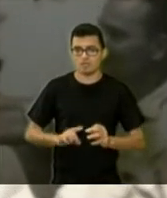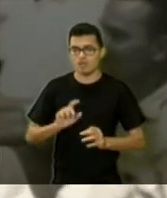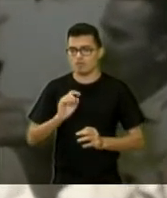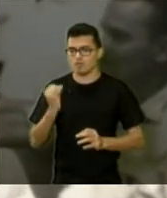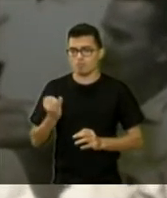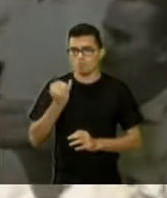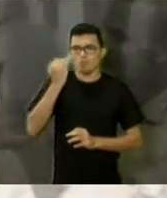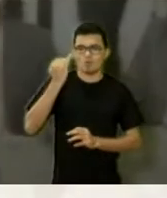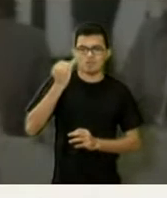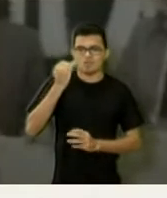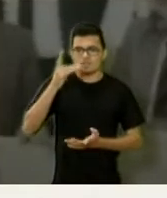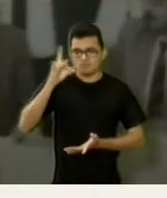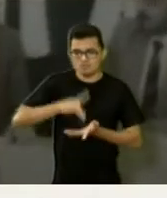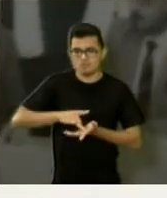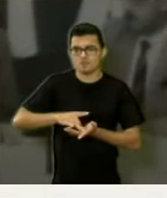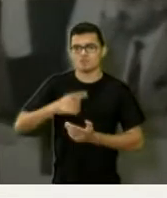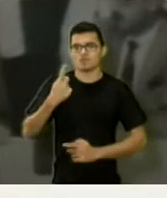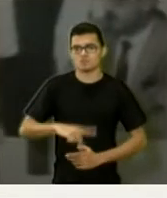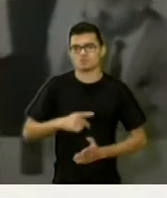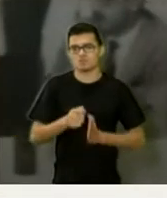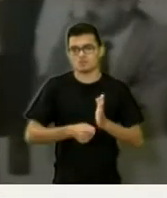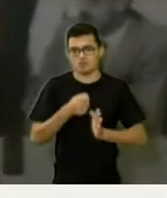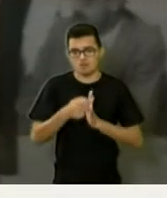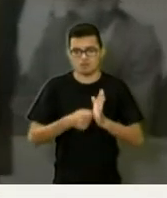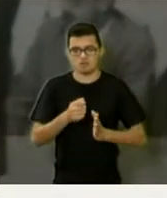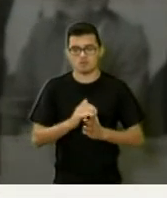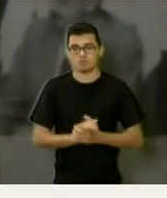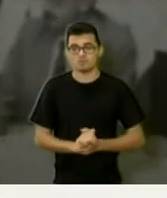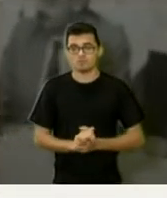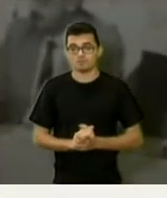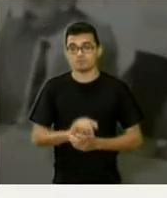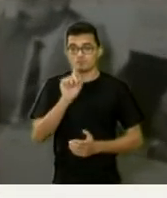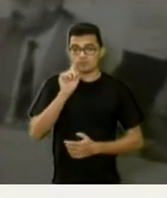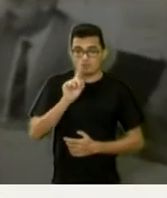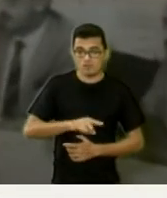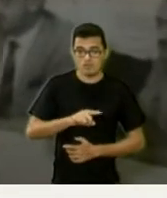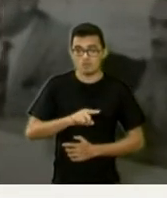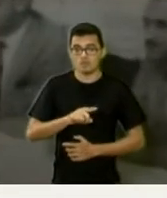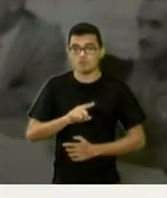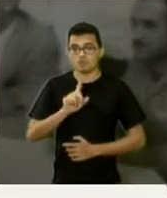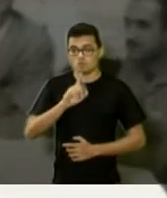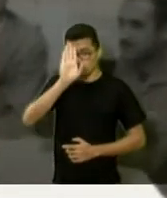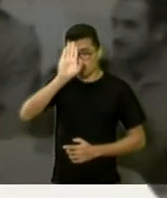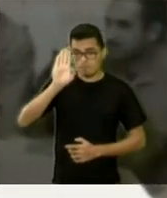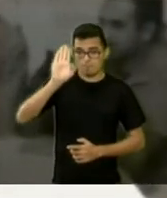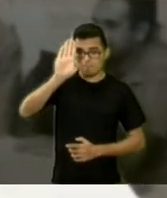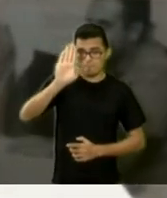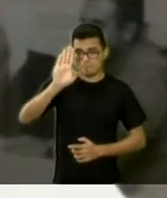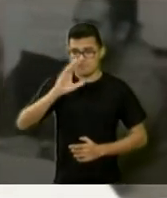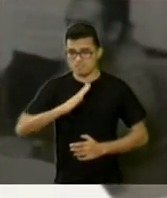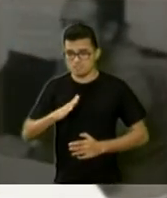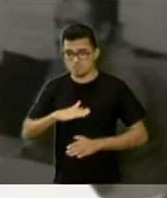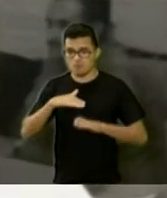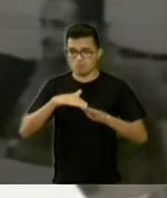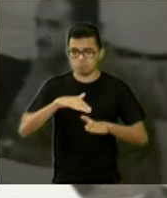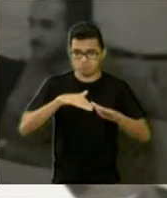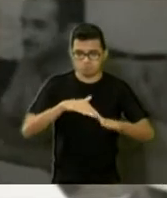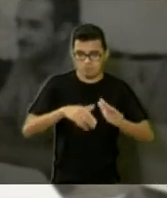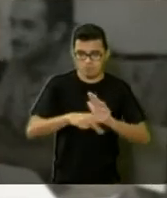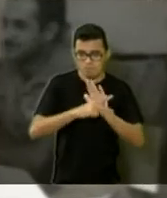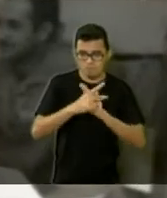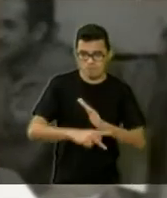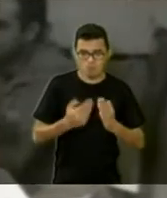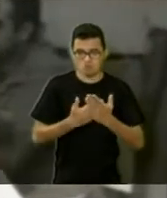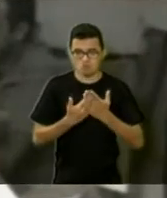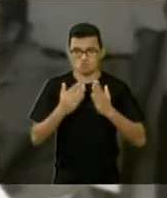importância fundamental para a cidade de Araraquara. Ele foi o principal militante da causa dos estudantes